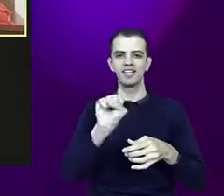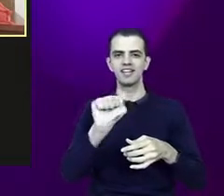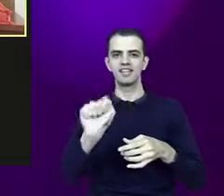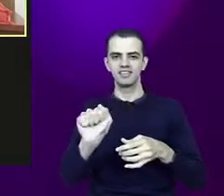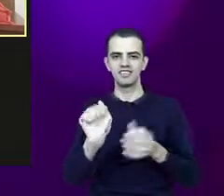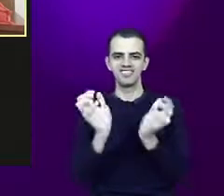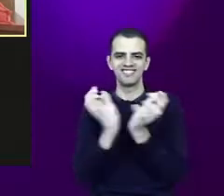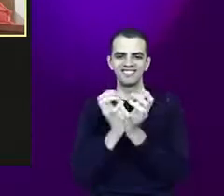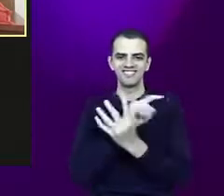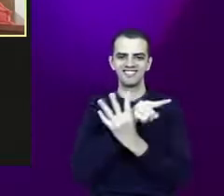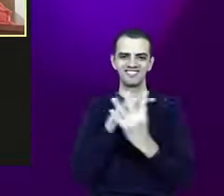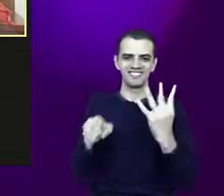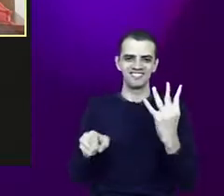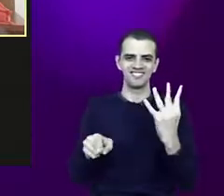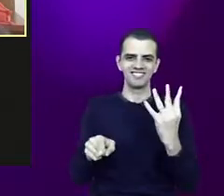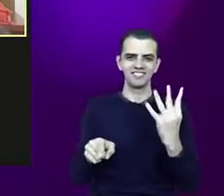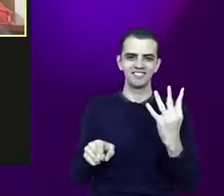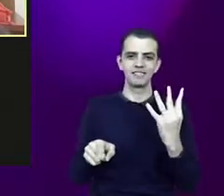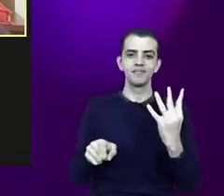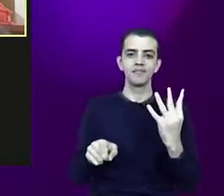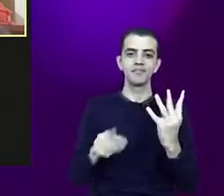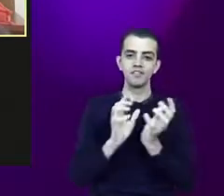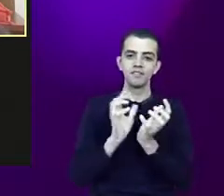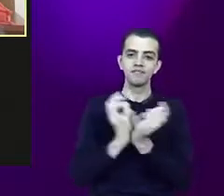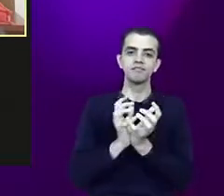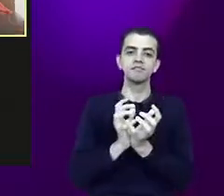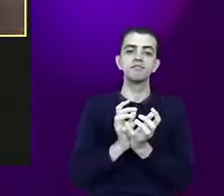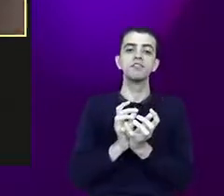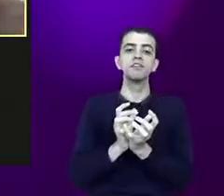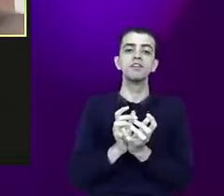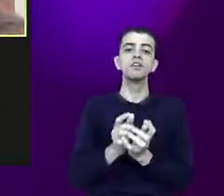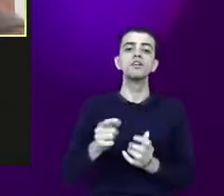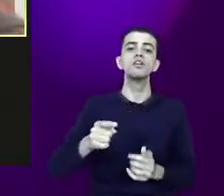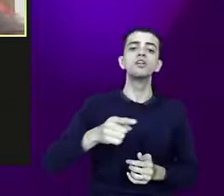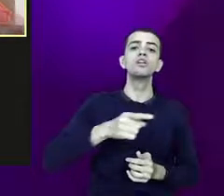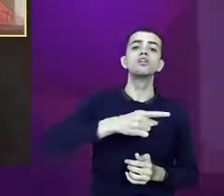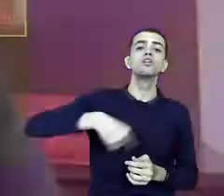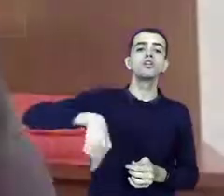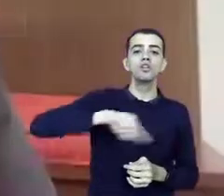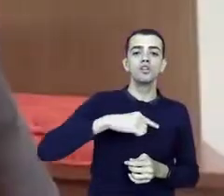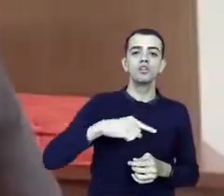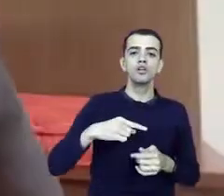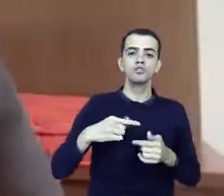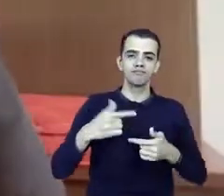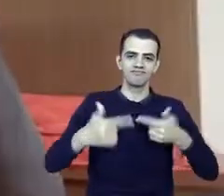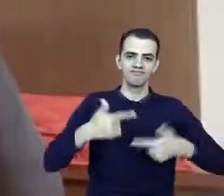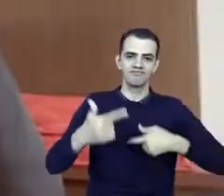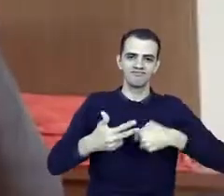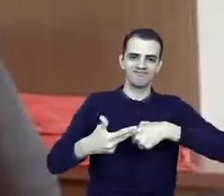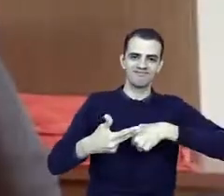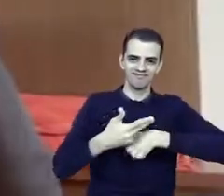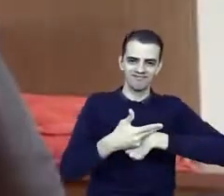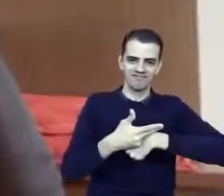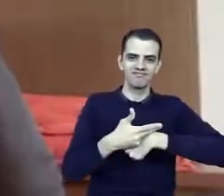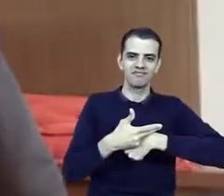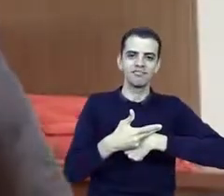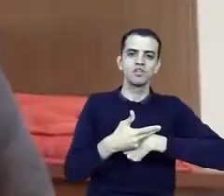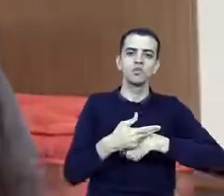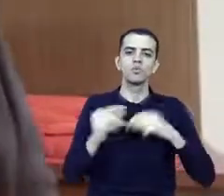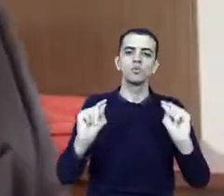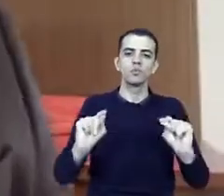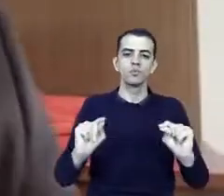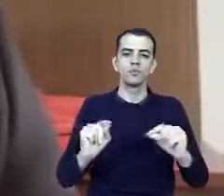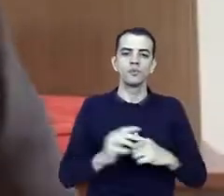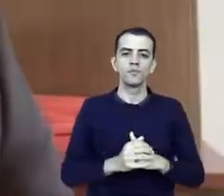pelo Antônio. E, basicamente, o que a gente fala sobre a artroplastia robótica? É que a